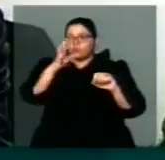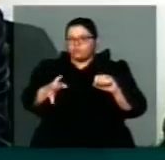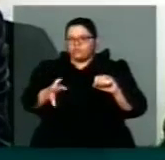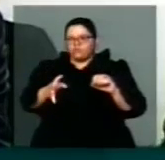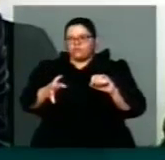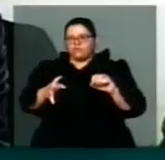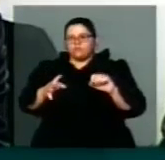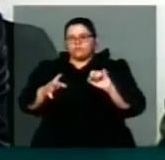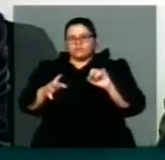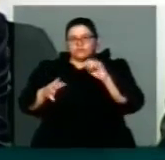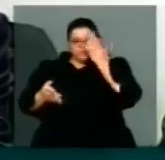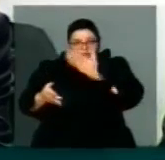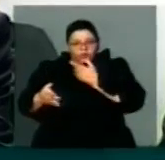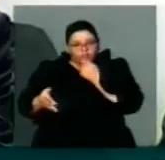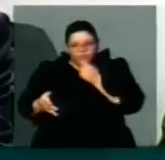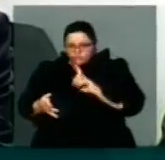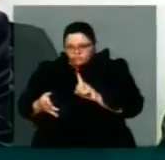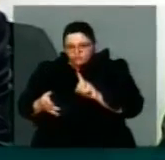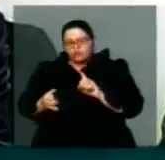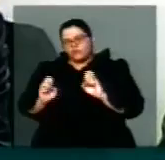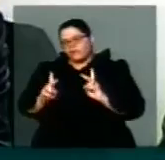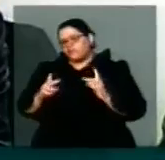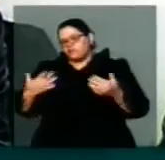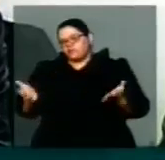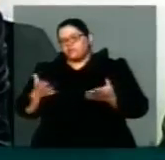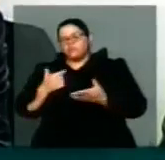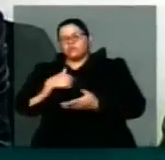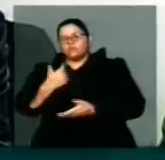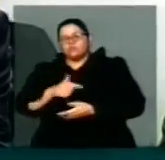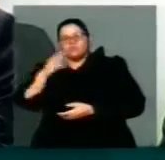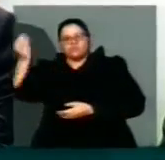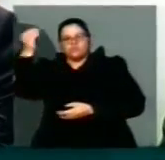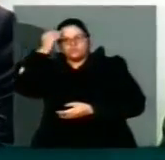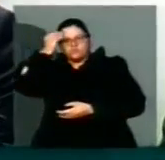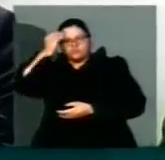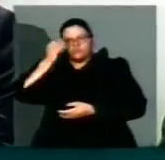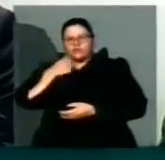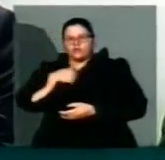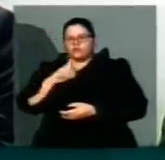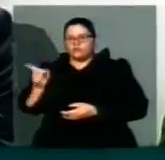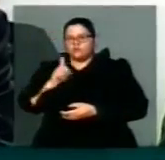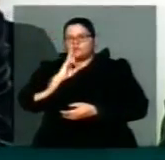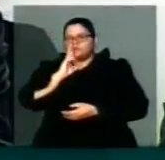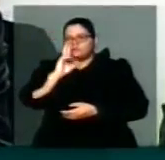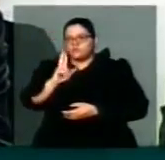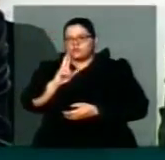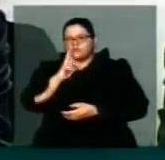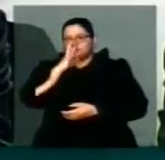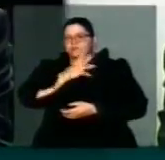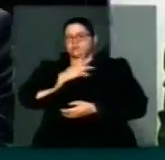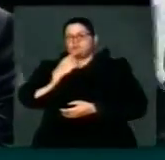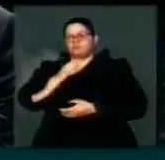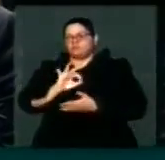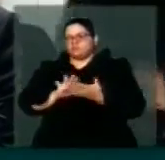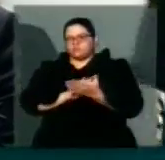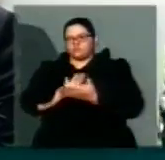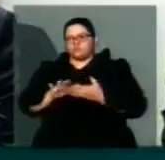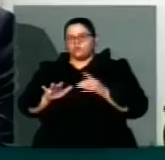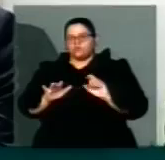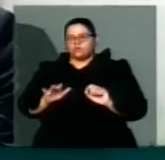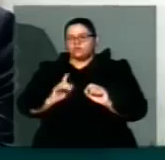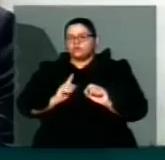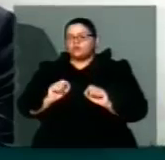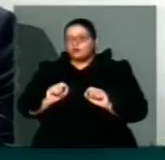qualquer fato. Feita essa ressalva, para não parecer que ninguém está respondendo uma denúncia, porque denúncia não há, o que há é um pedido de abertura